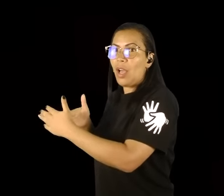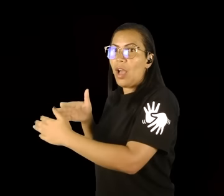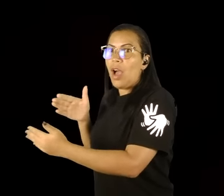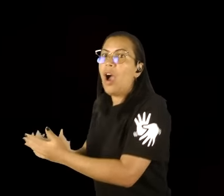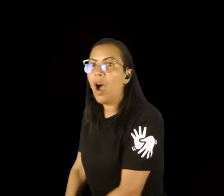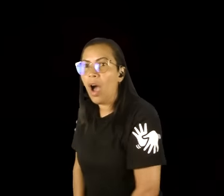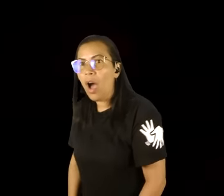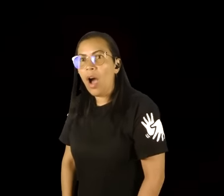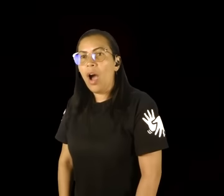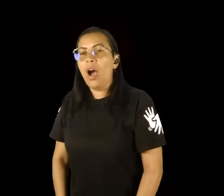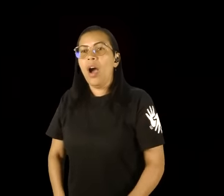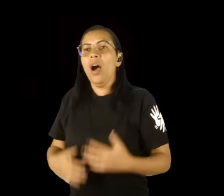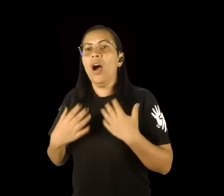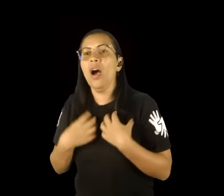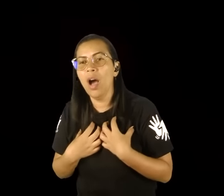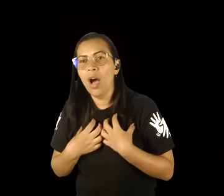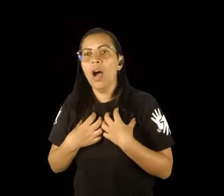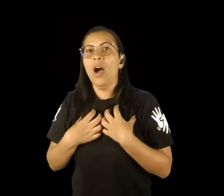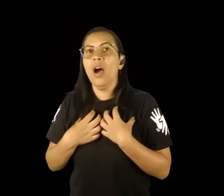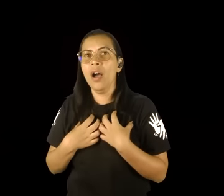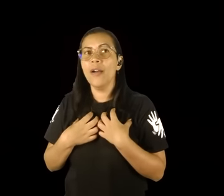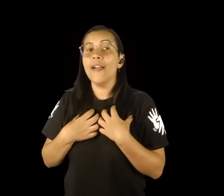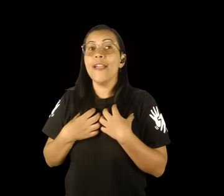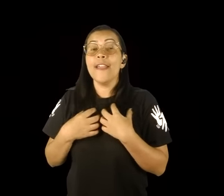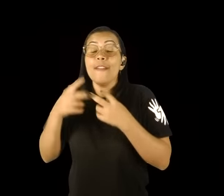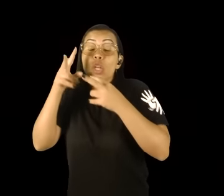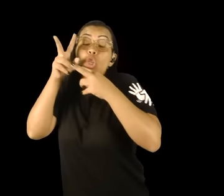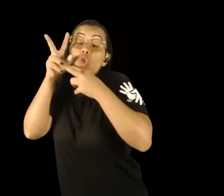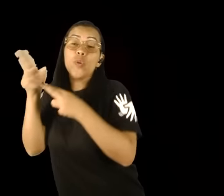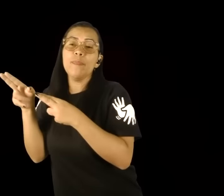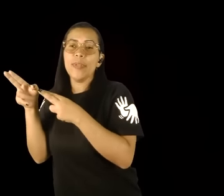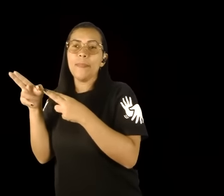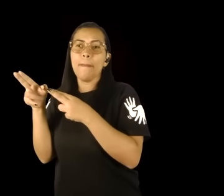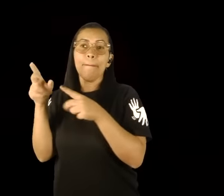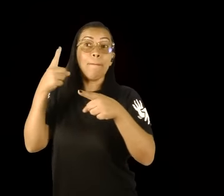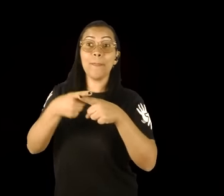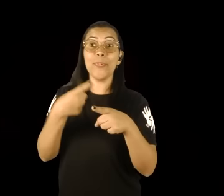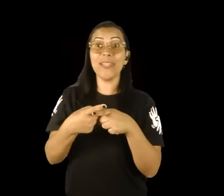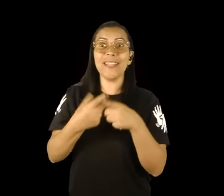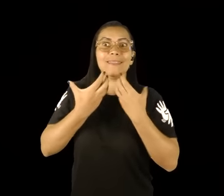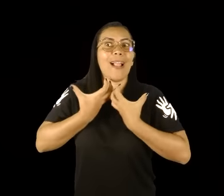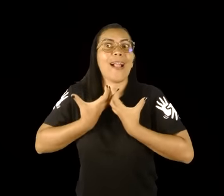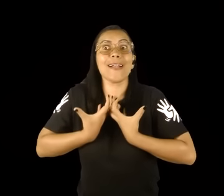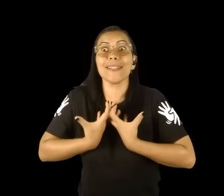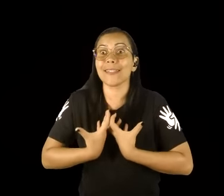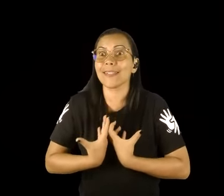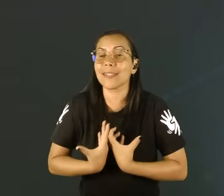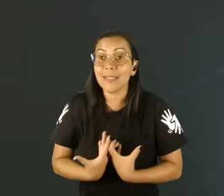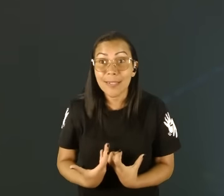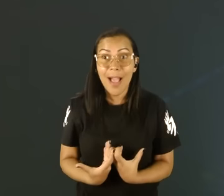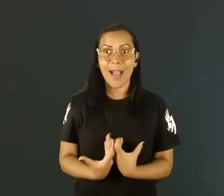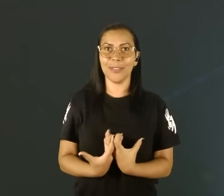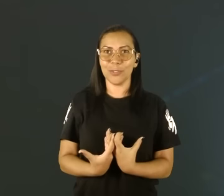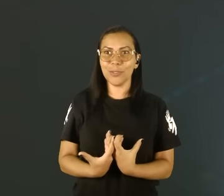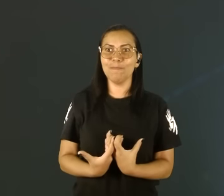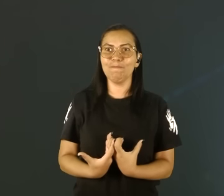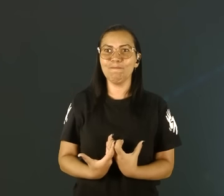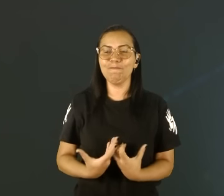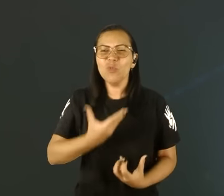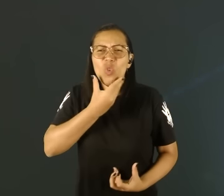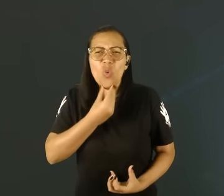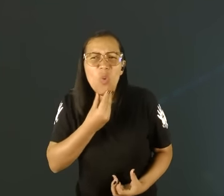Ele desmonta e vai dormir. Quem vai dormir? Um homem perdido. Um homem sem rumo. Um homem que aquilo que ele achou que